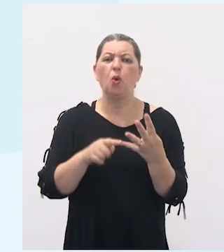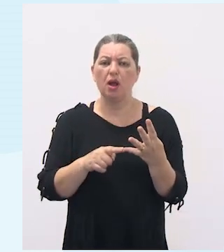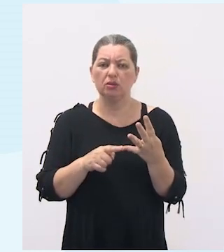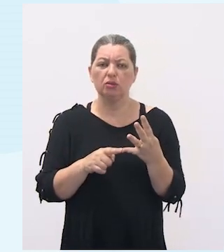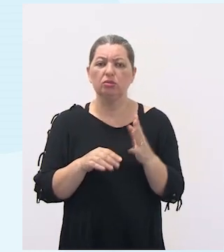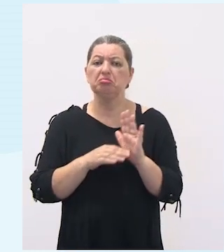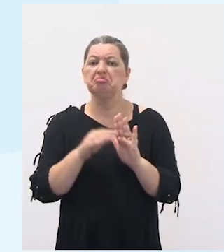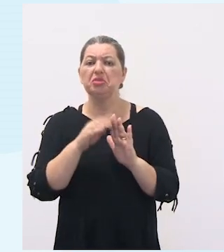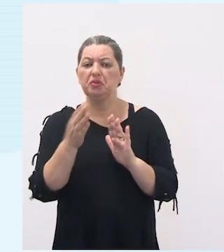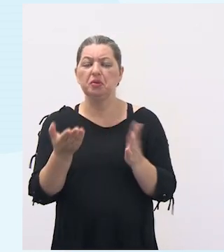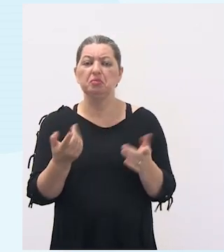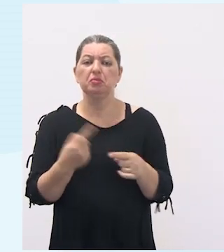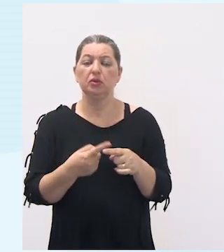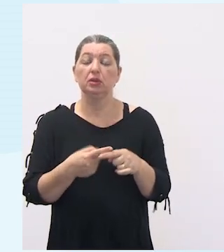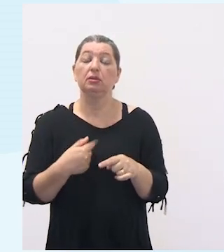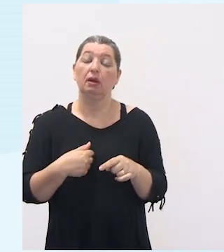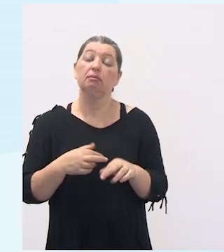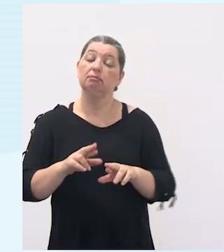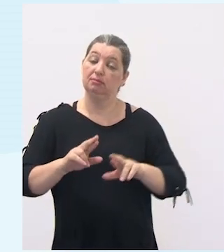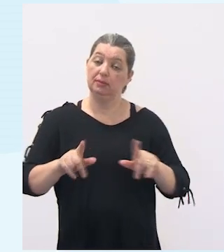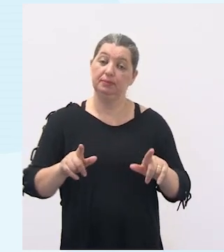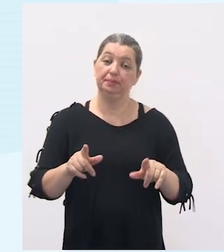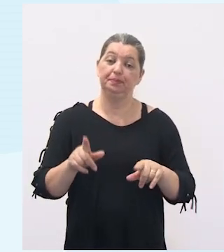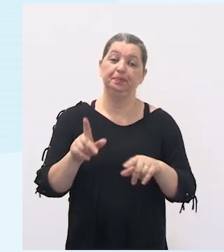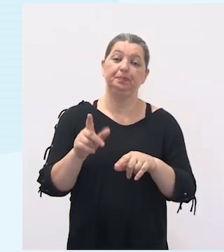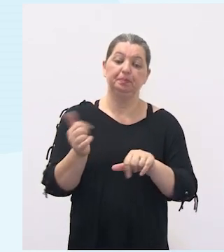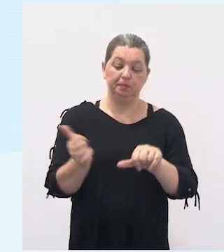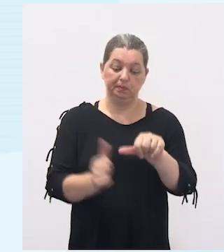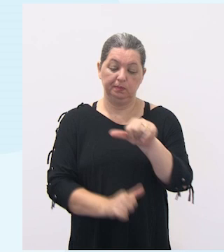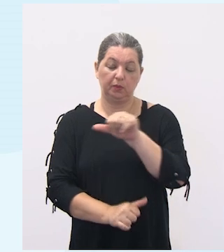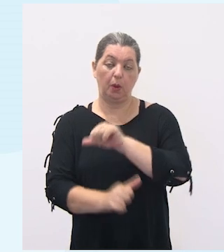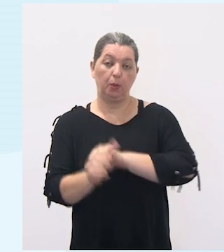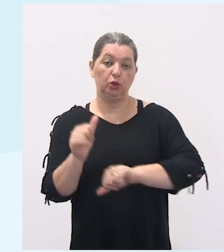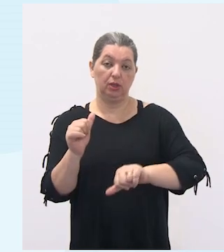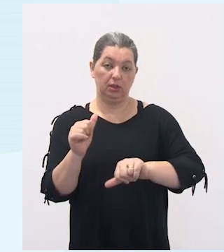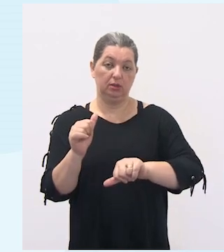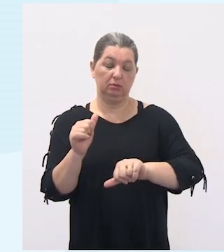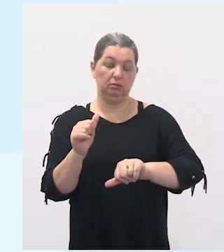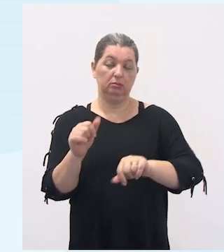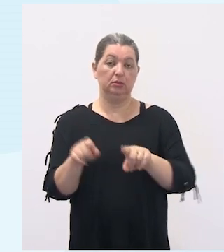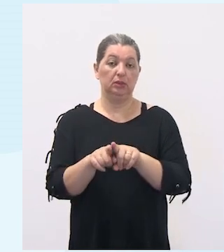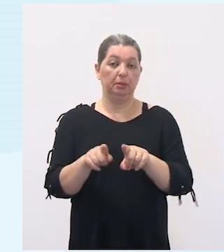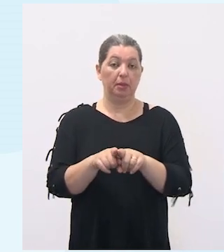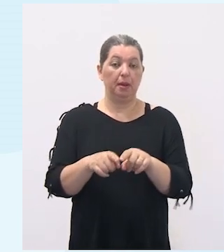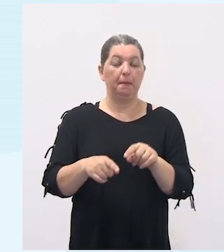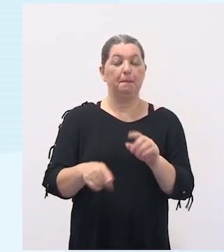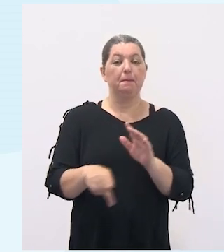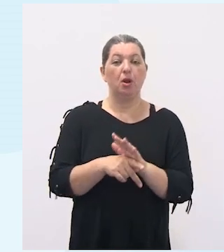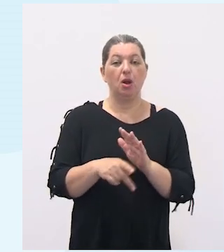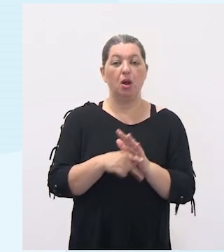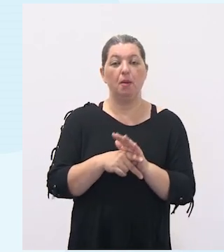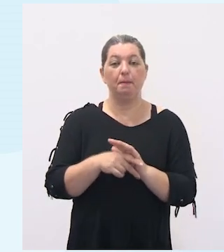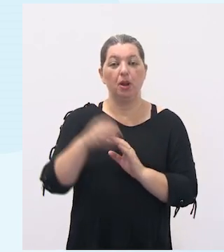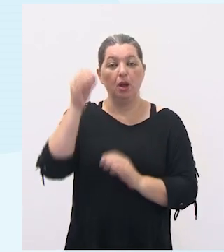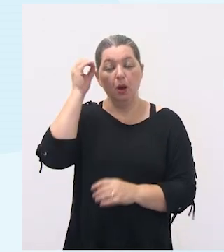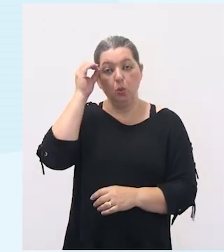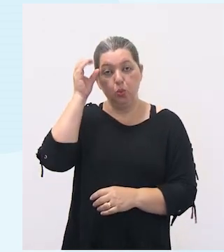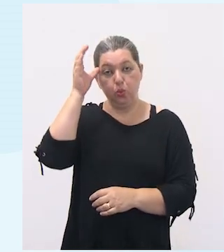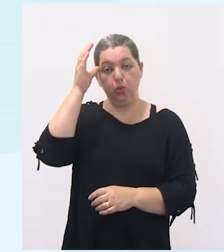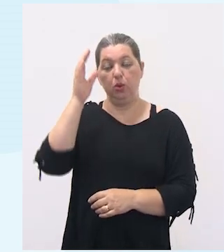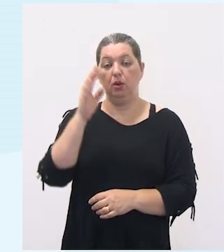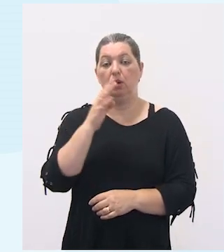Ela aparece em níveis diferentes porque ela vai sofrendo gradação. Ela vai ampliando os seus conhecimentos. É por